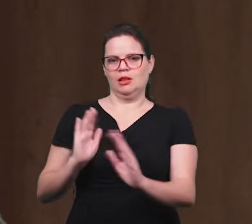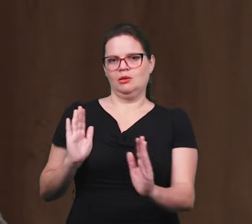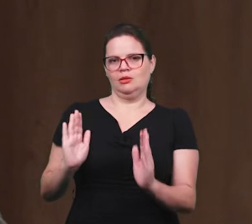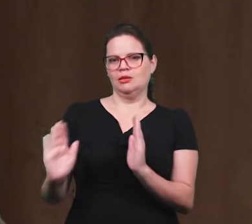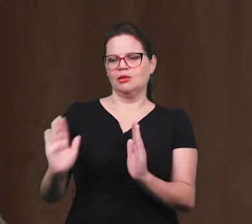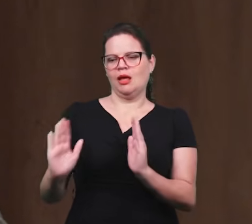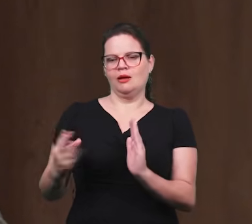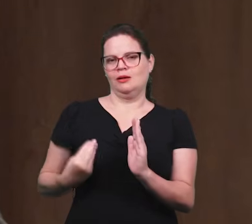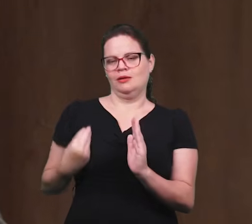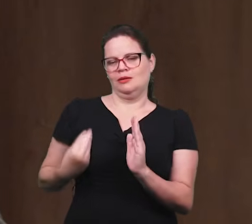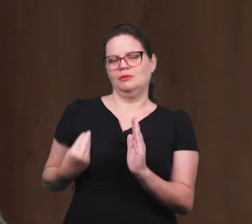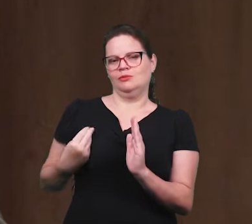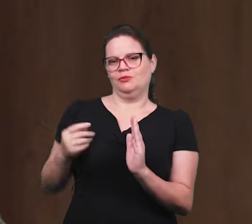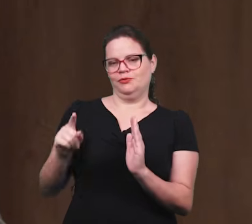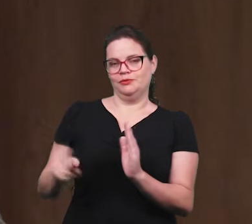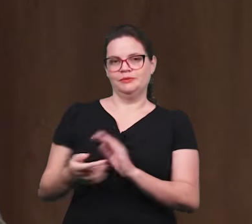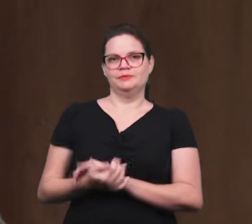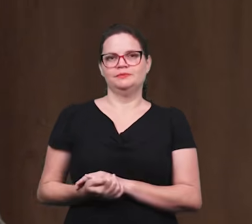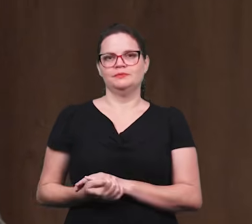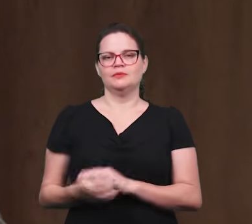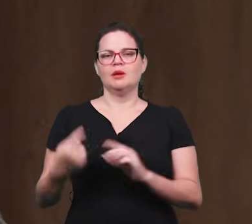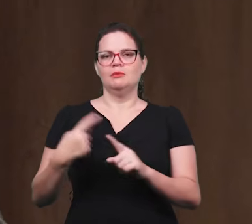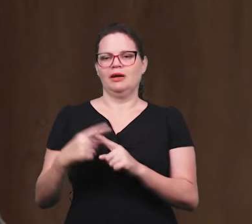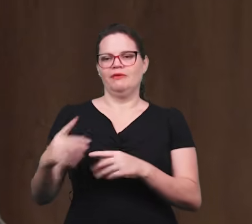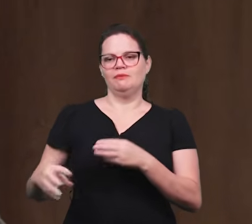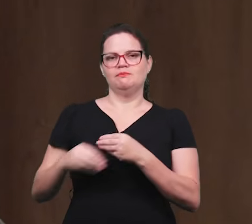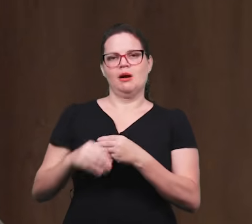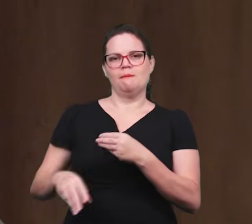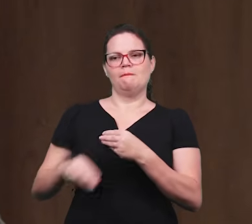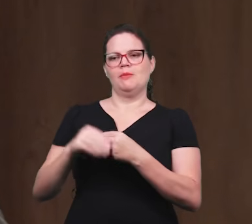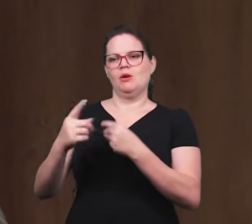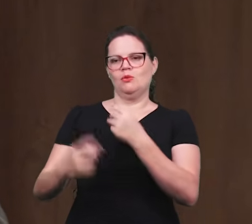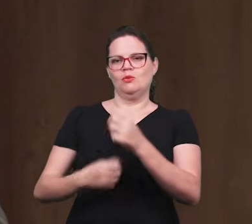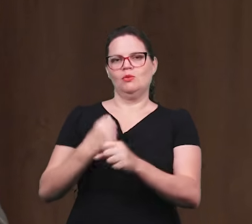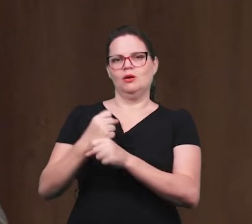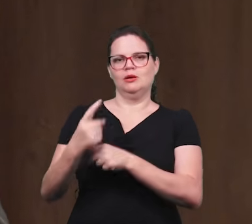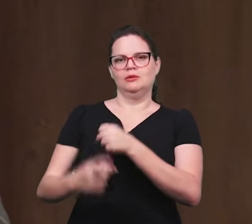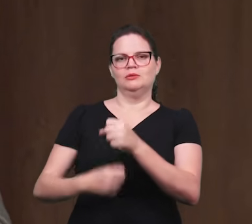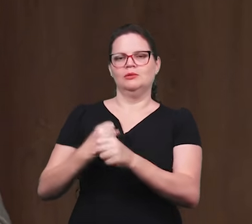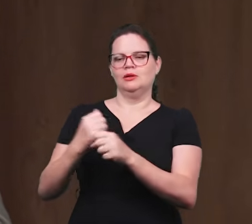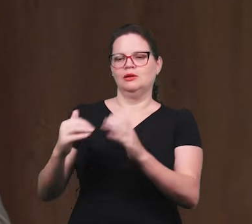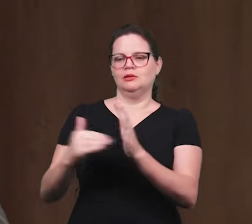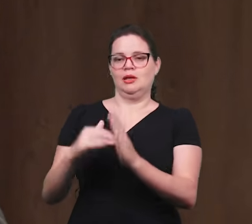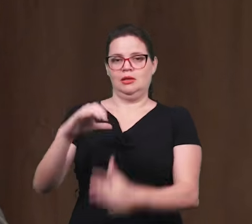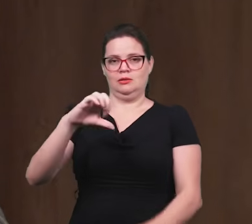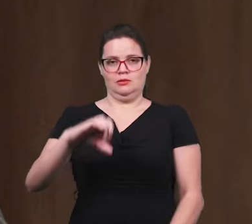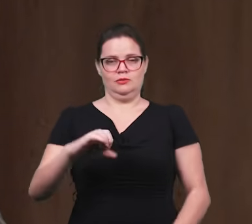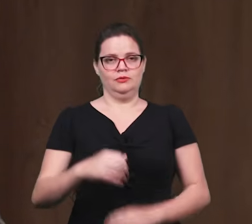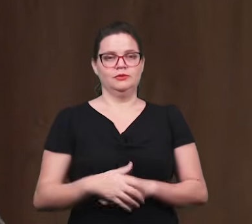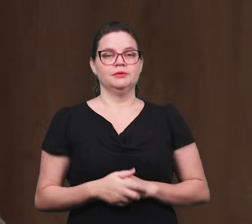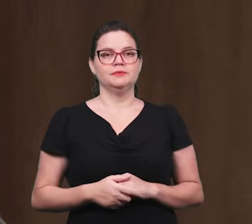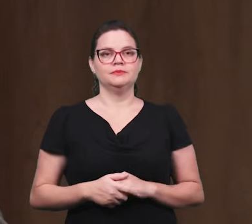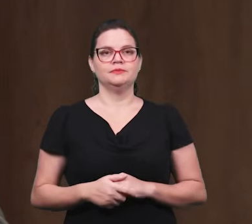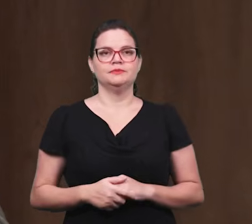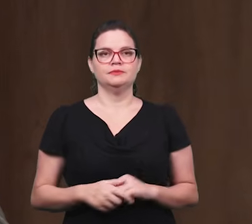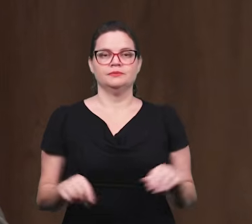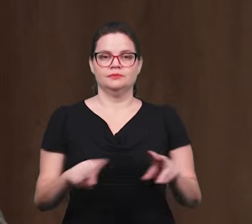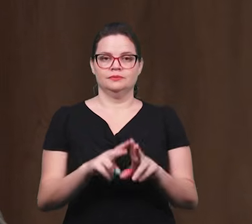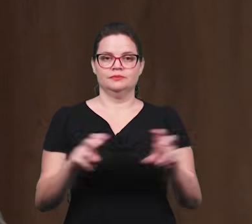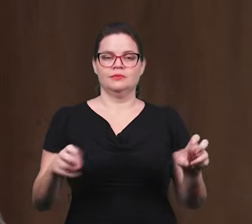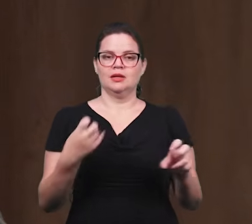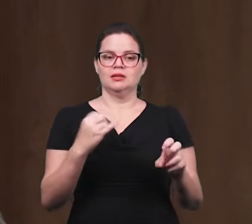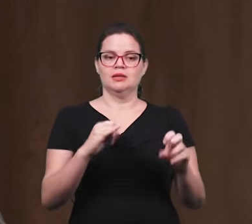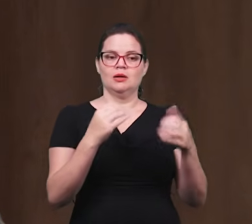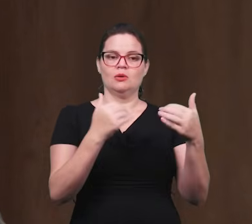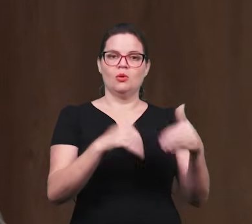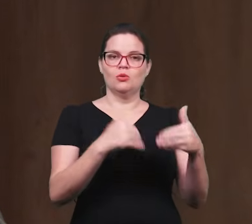Então ele vai, sucessivos engajamentos, ano a ano, ele pode ficar por esse período. E no caso do militar que